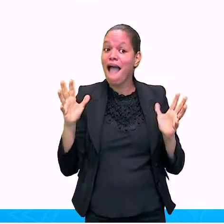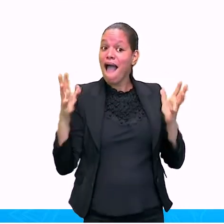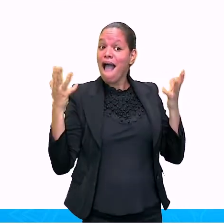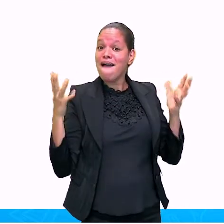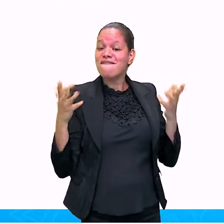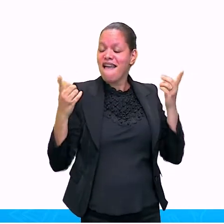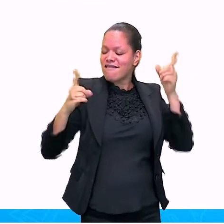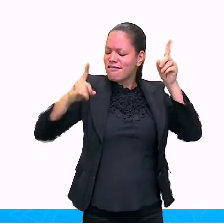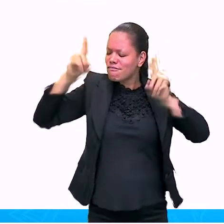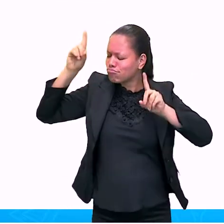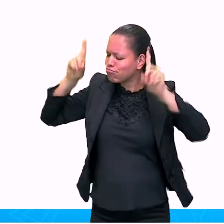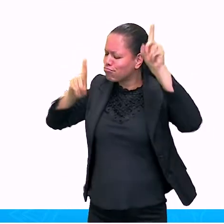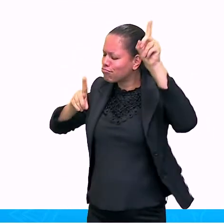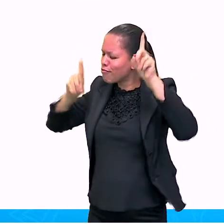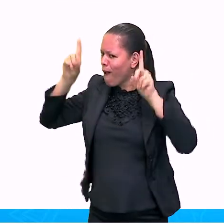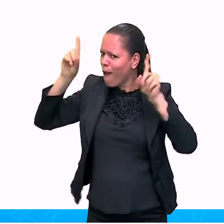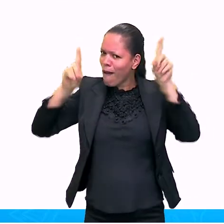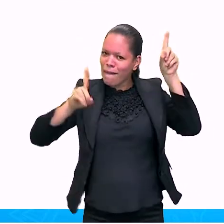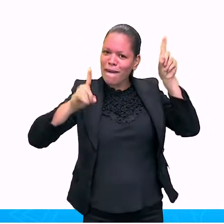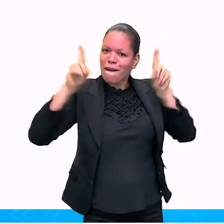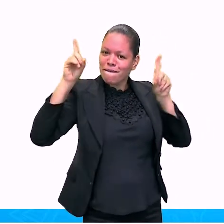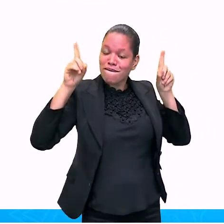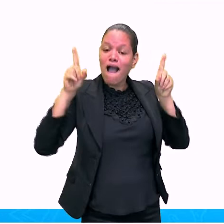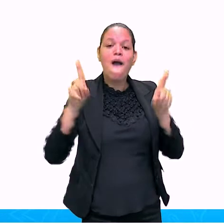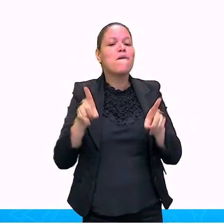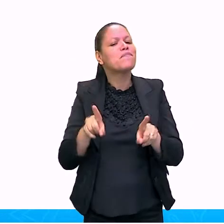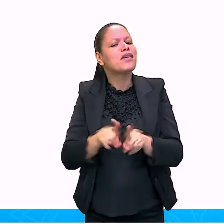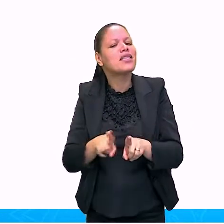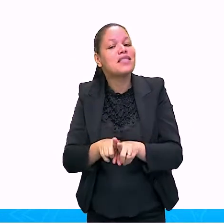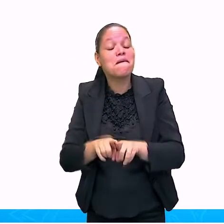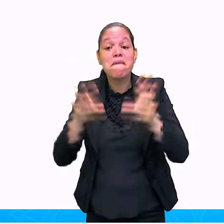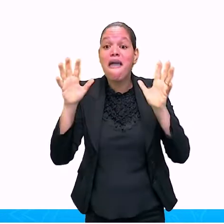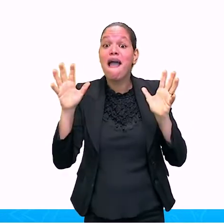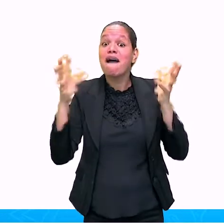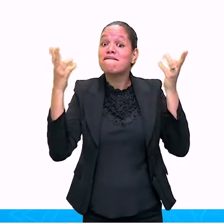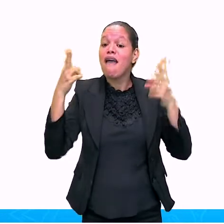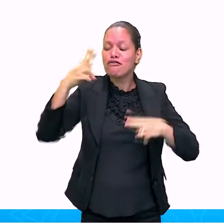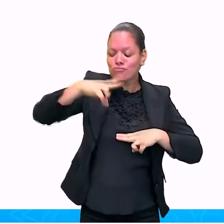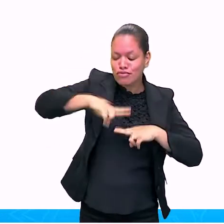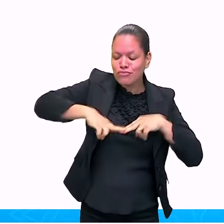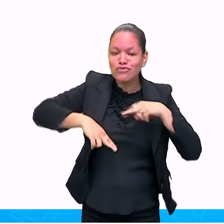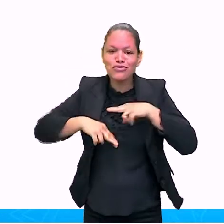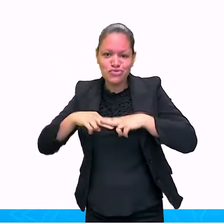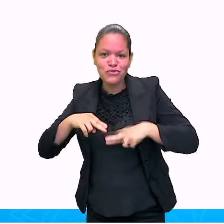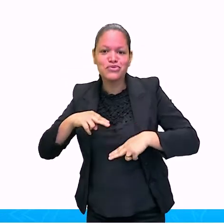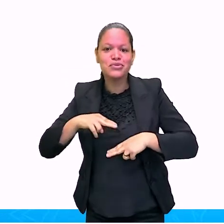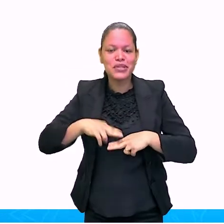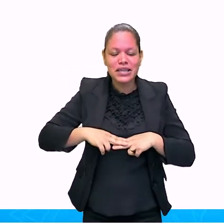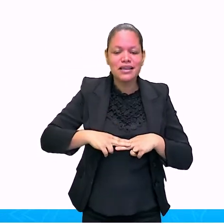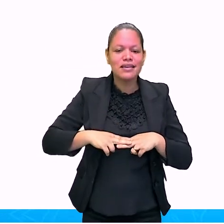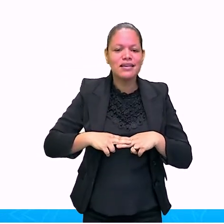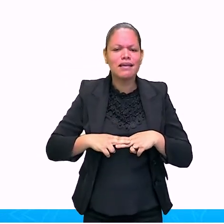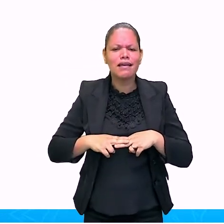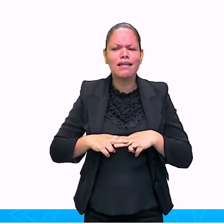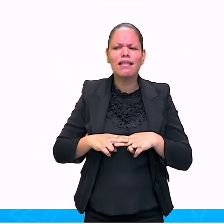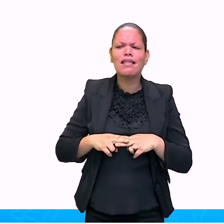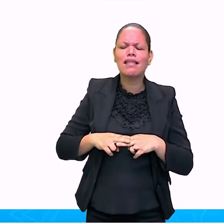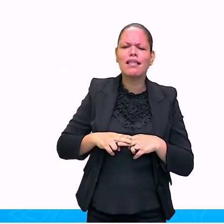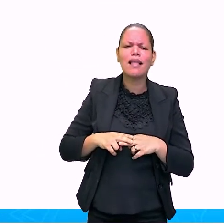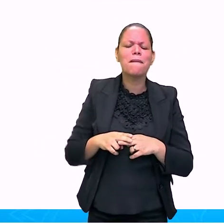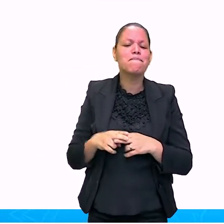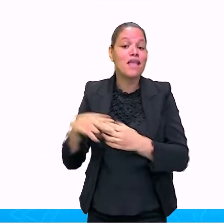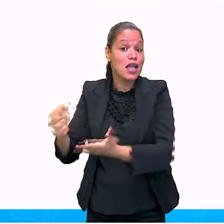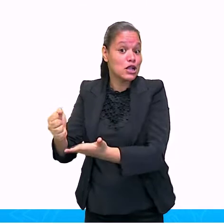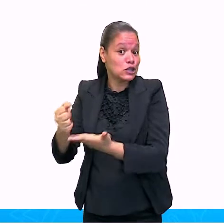Portugal, eles já faziam essas festas, essas culturas, né, de festejar em determinados momentos do ano,